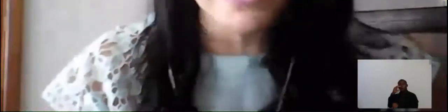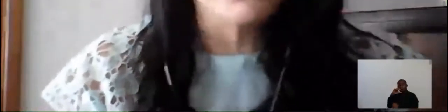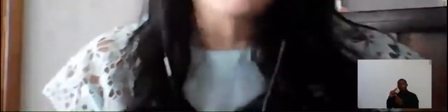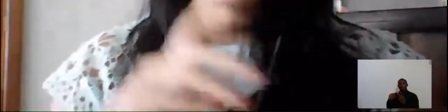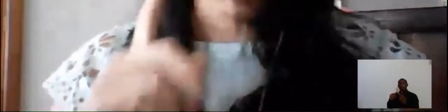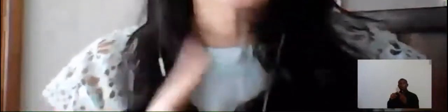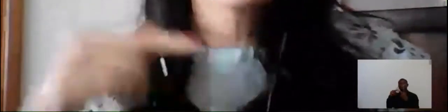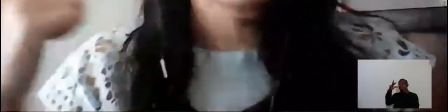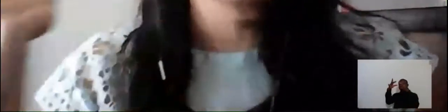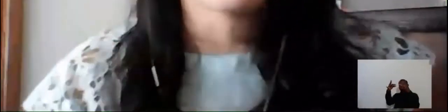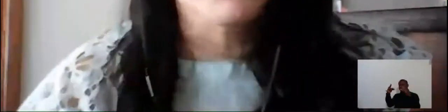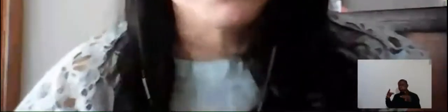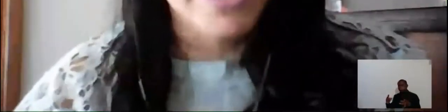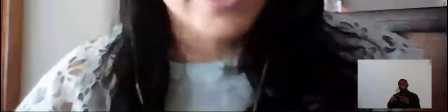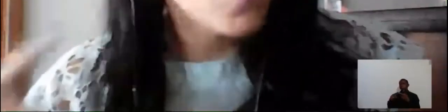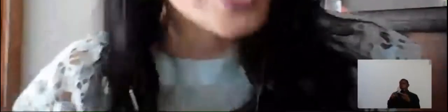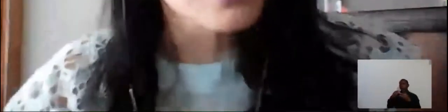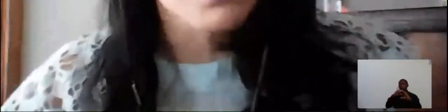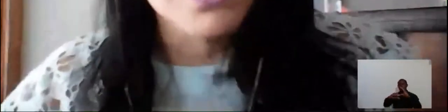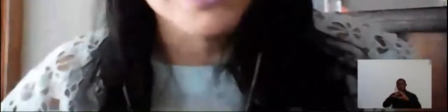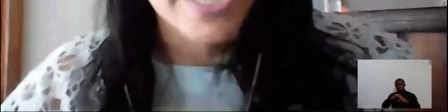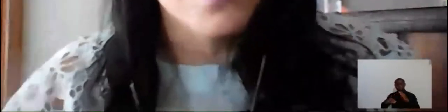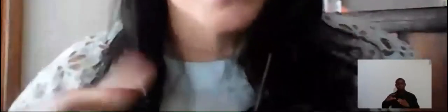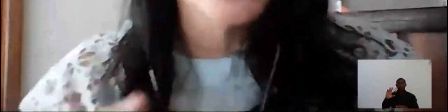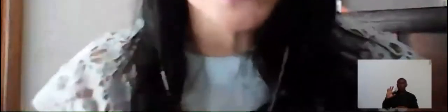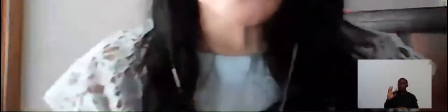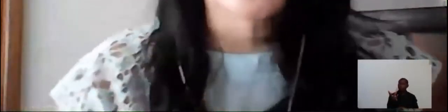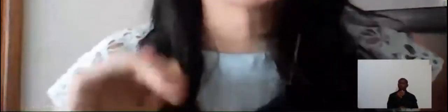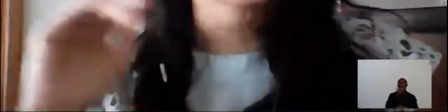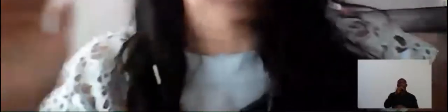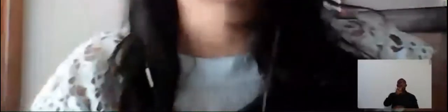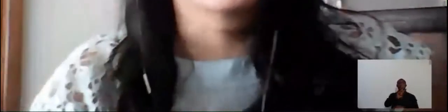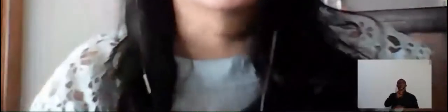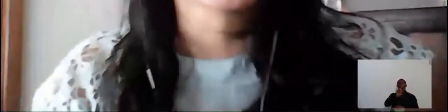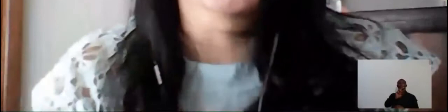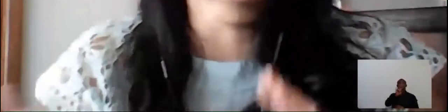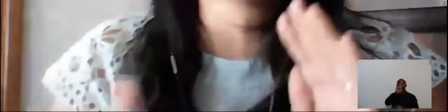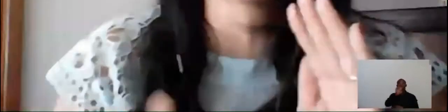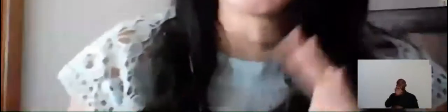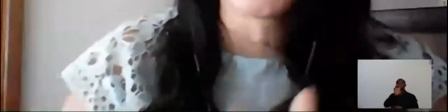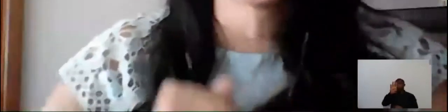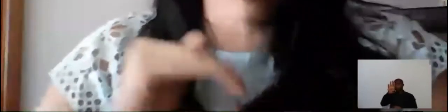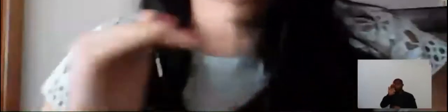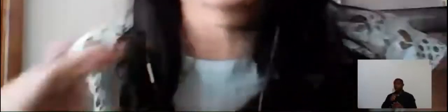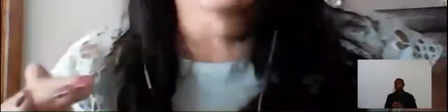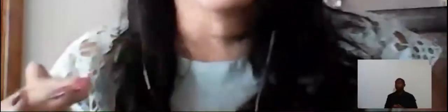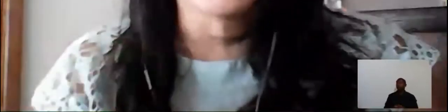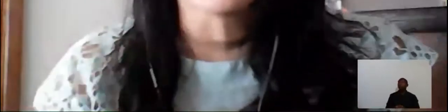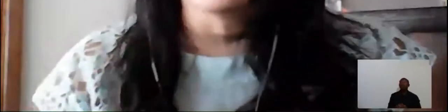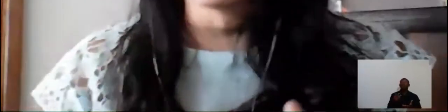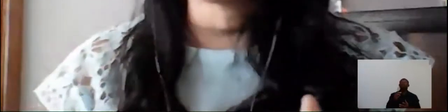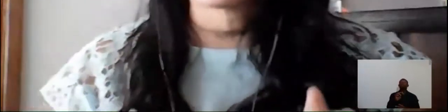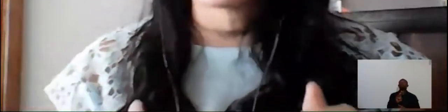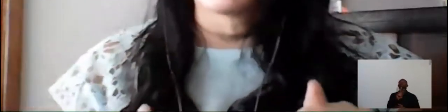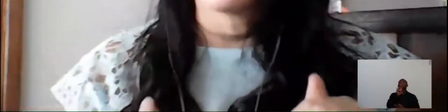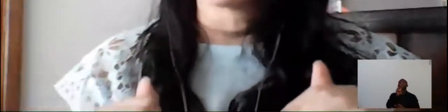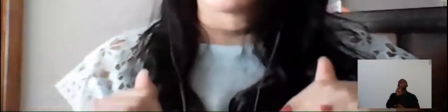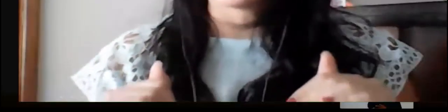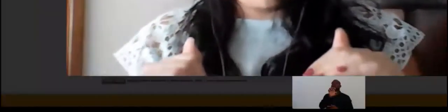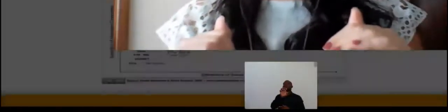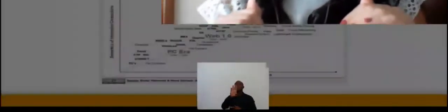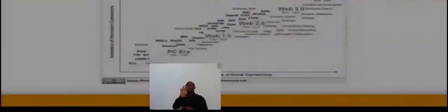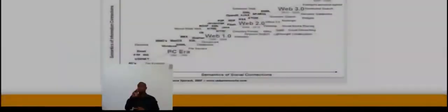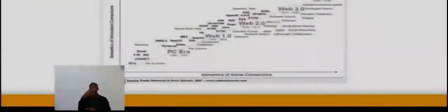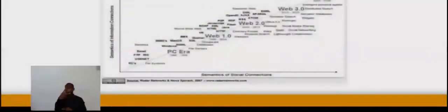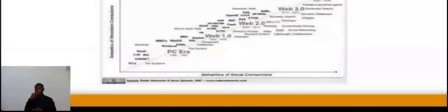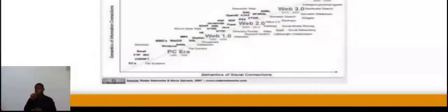3.0, certo? Já a web 4.0, que dizem que a gente ainda não alcançou, outros dizem que a gente está evoluindo, seria